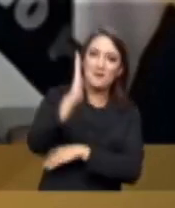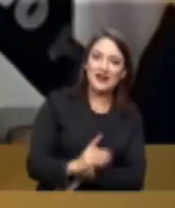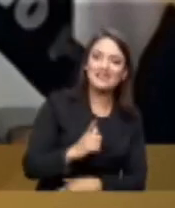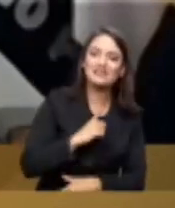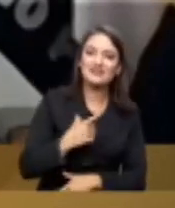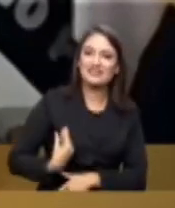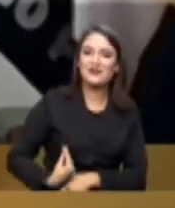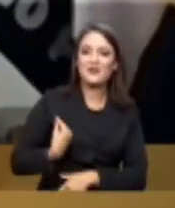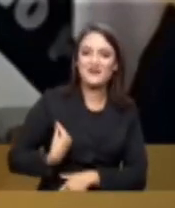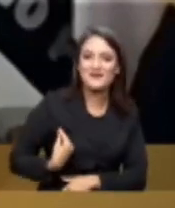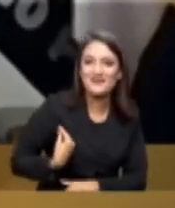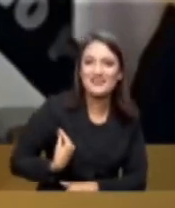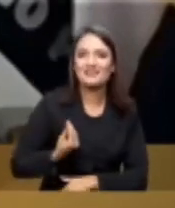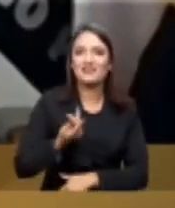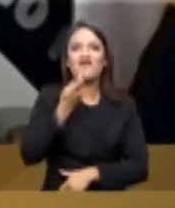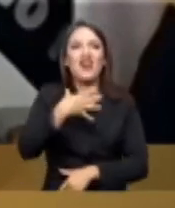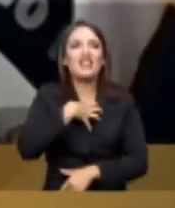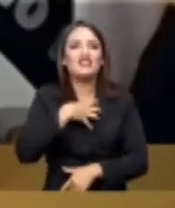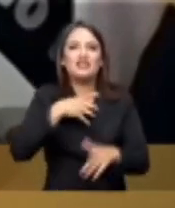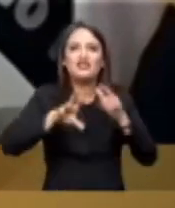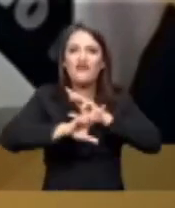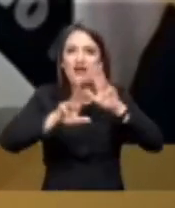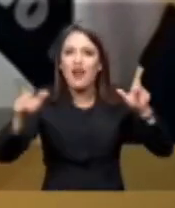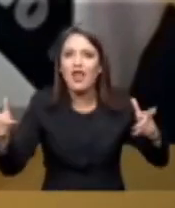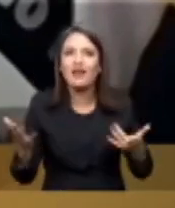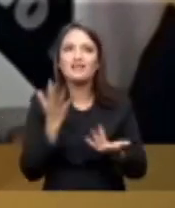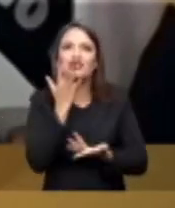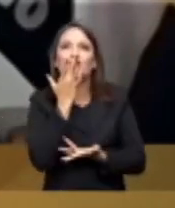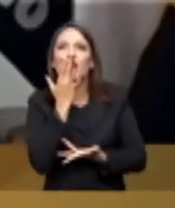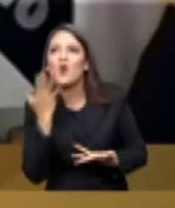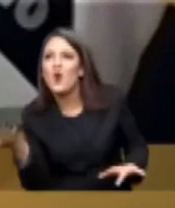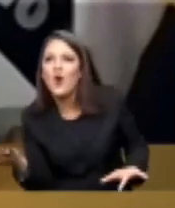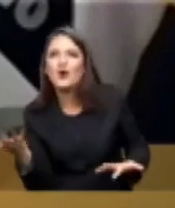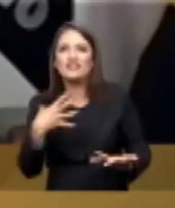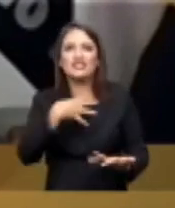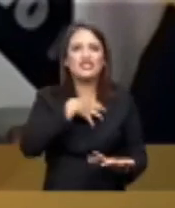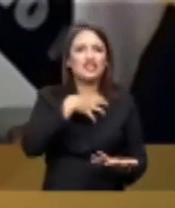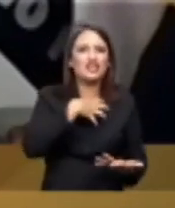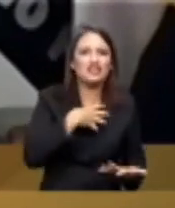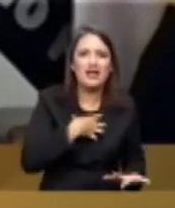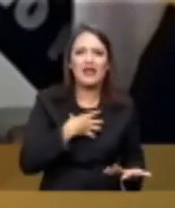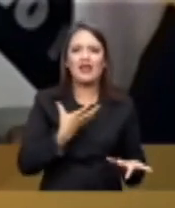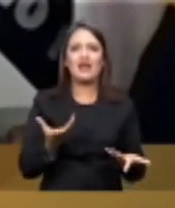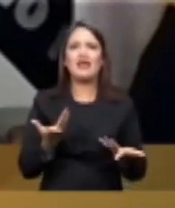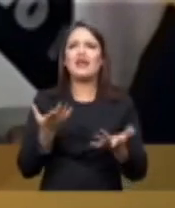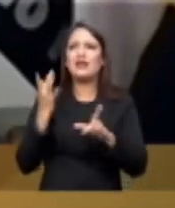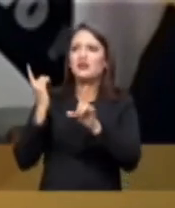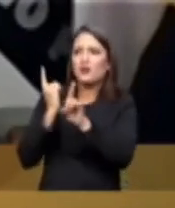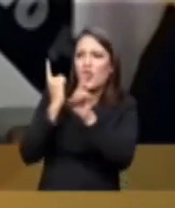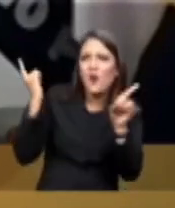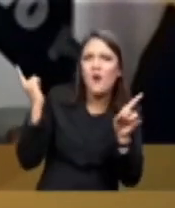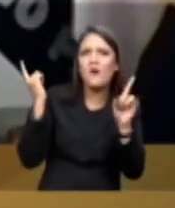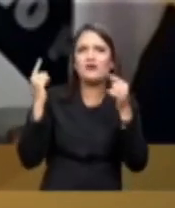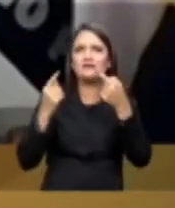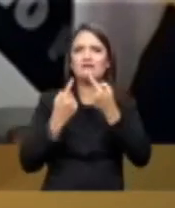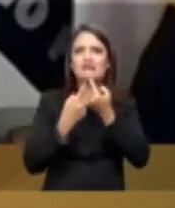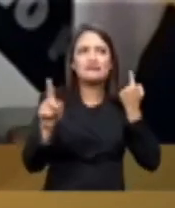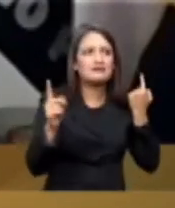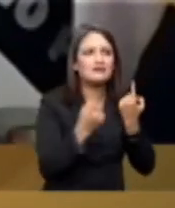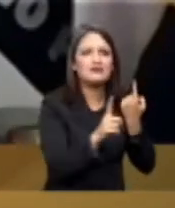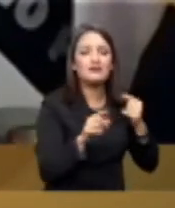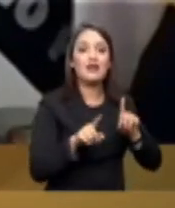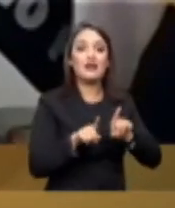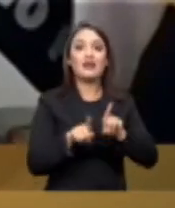vida, de sotaques, de cores, de diversidades, de encontros e desencontros. E a ordem que leva